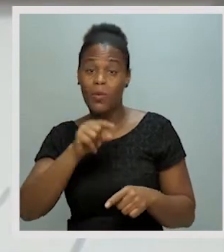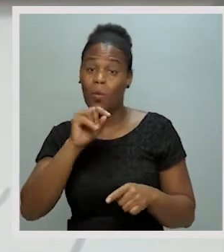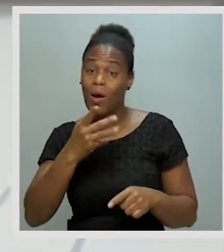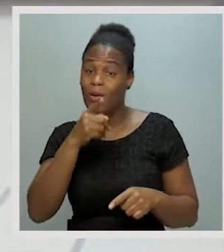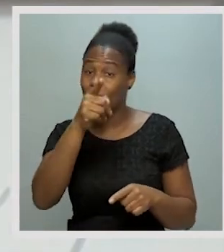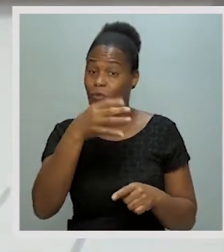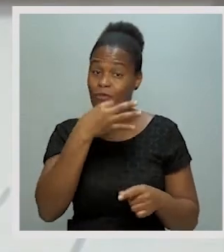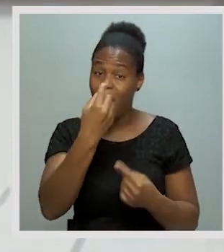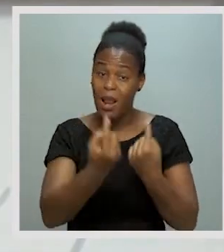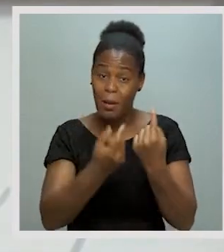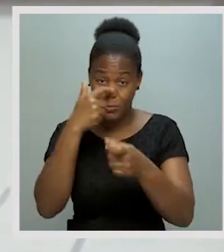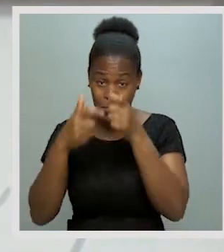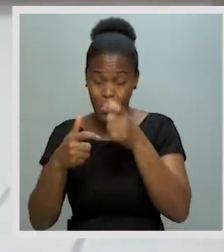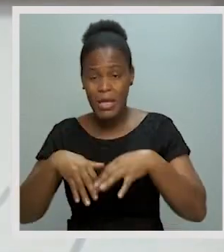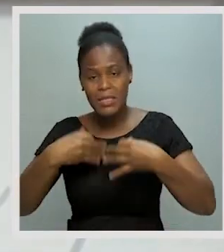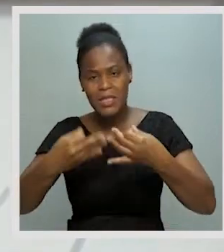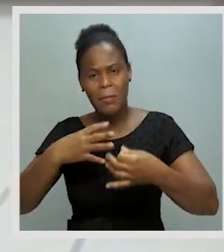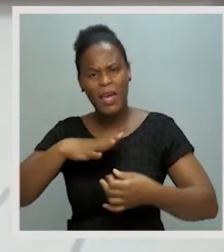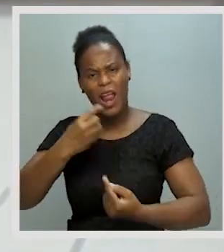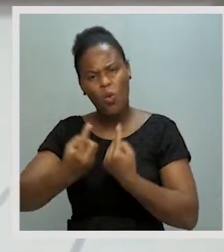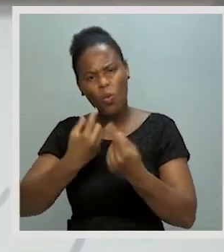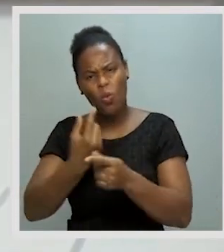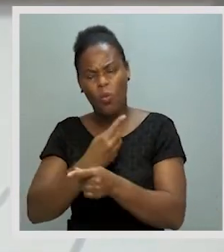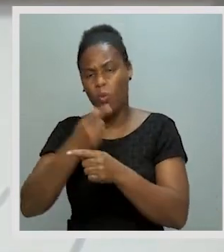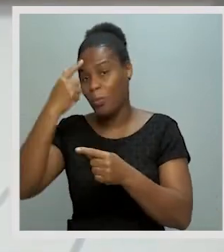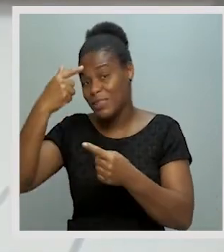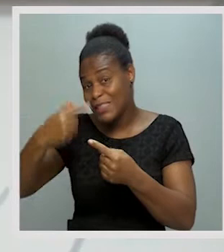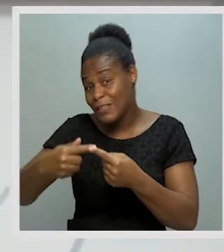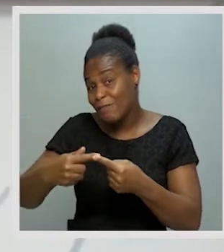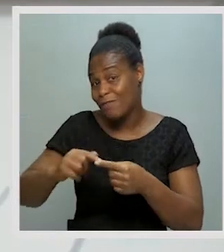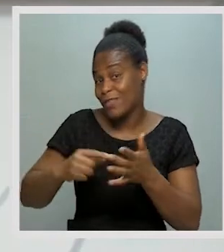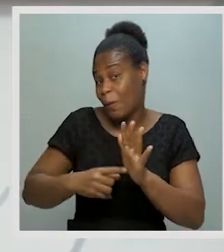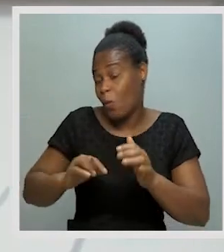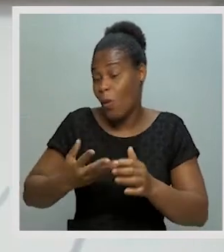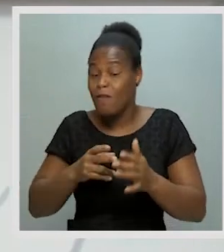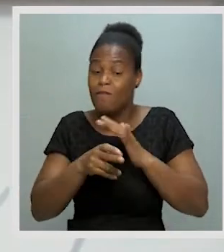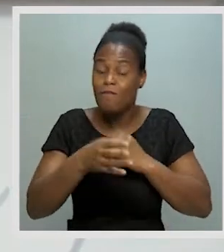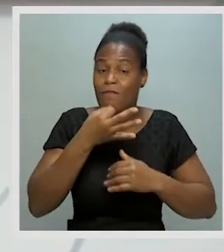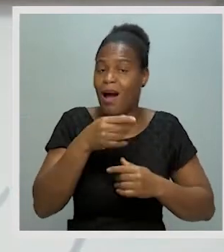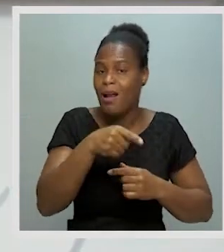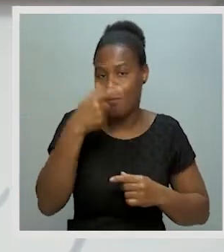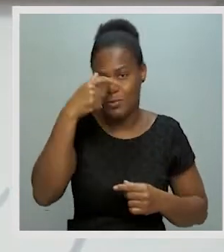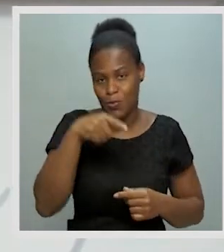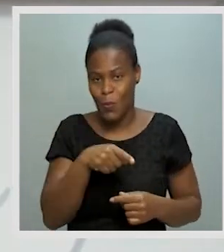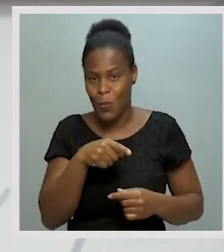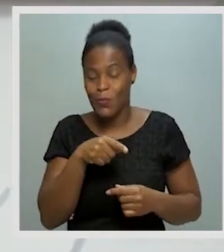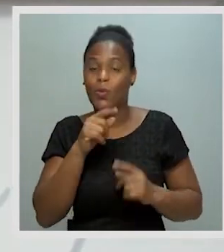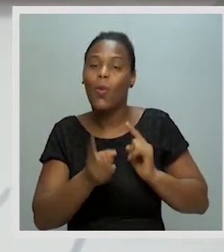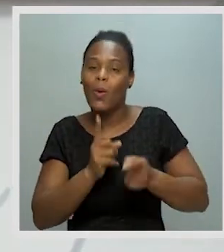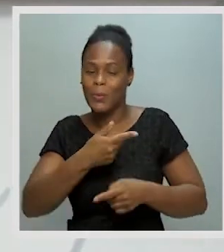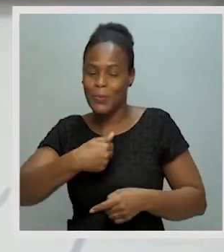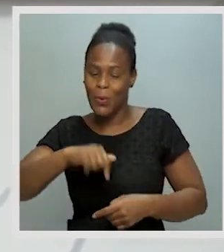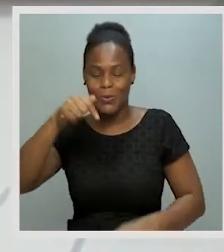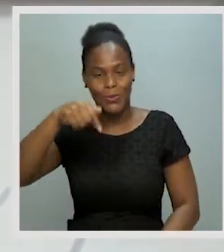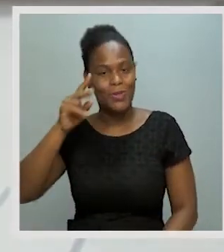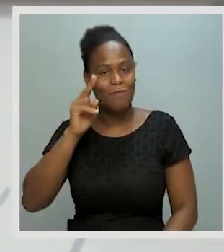falem com alguém, têm sempre uma intenção ou um objetivo ao dirigir-se a alguém. Então, é isto